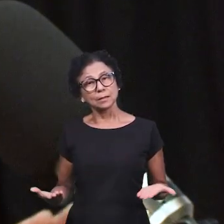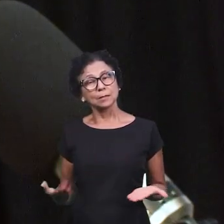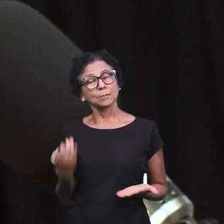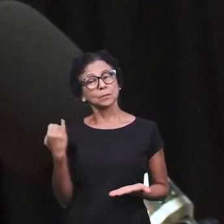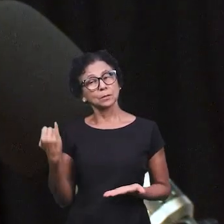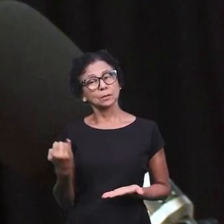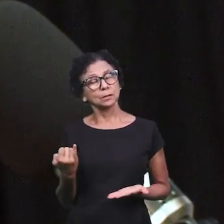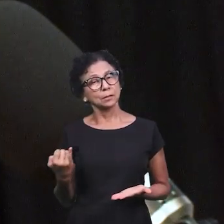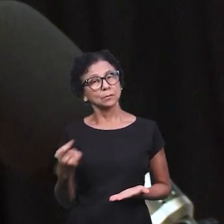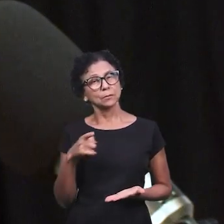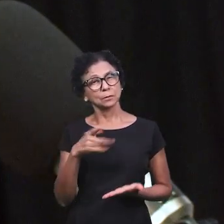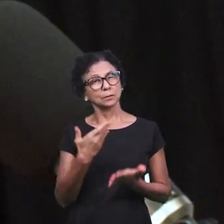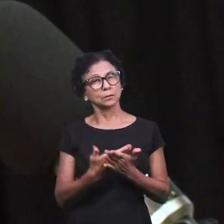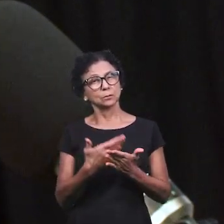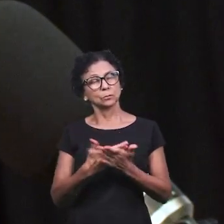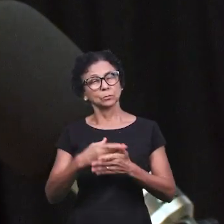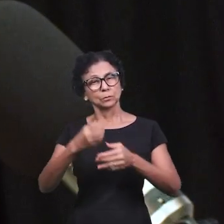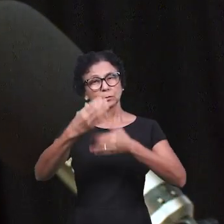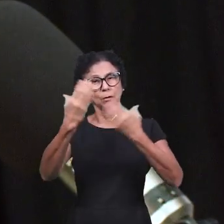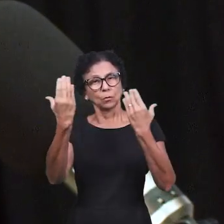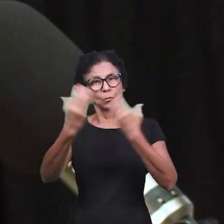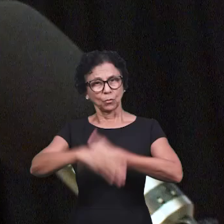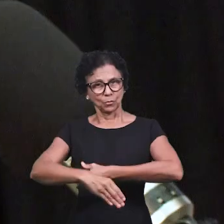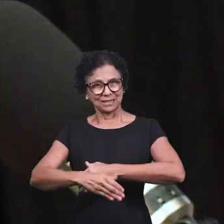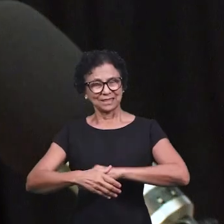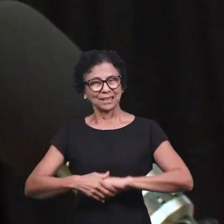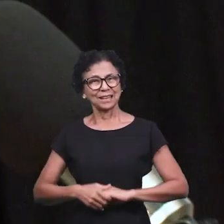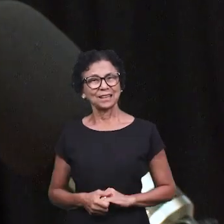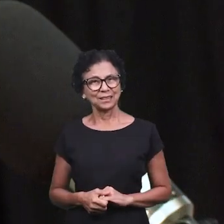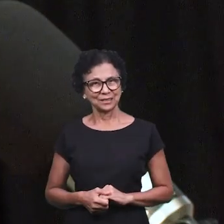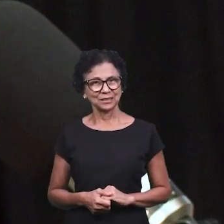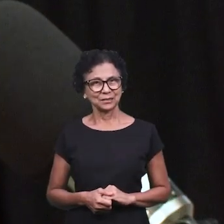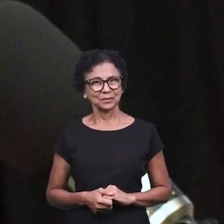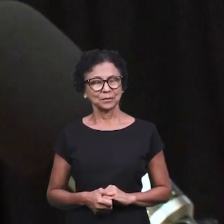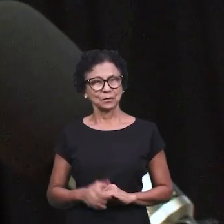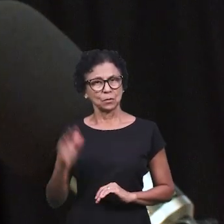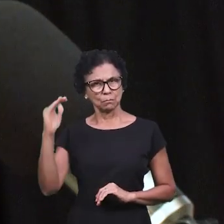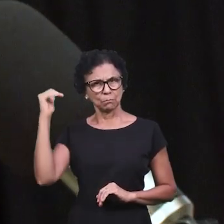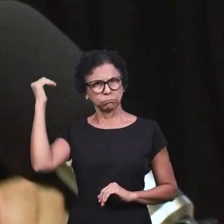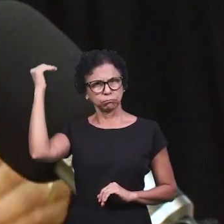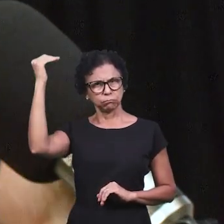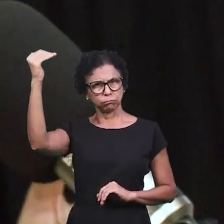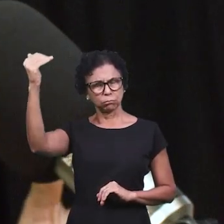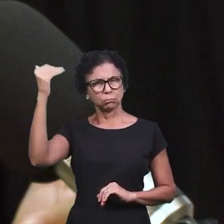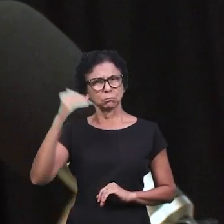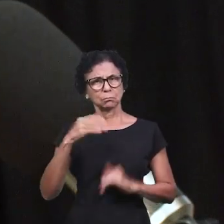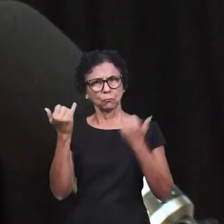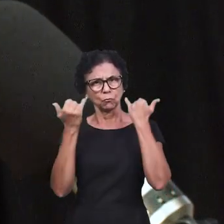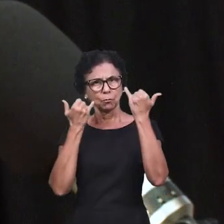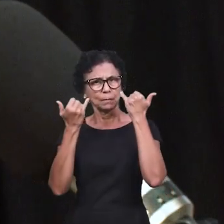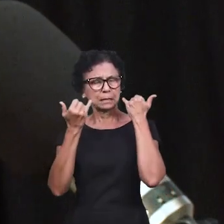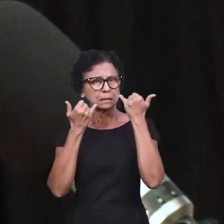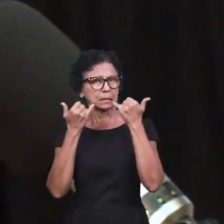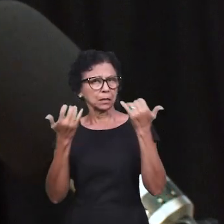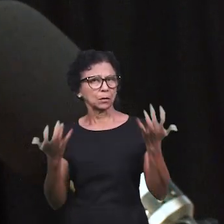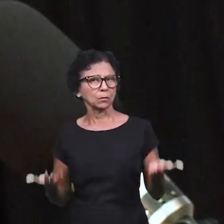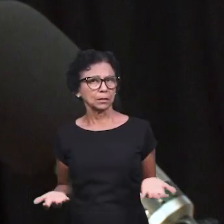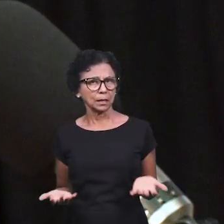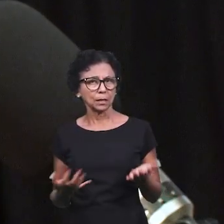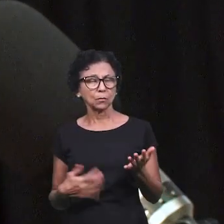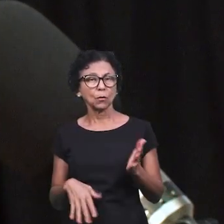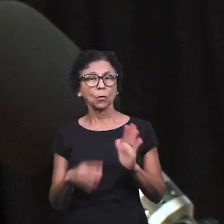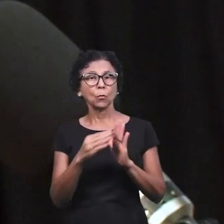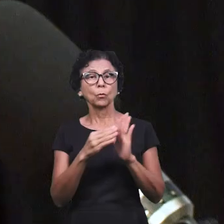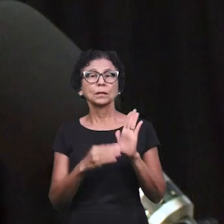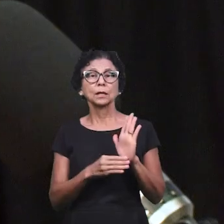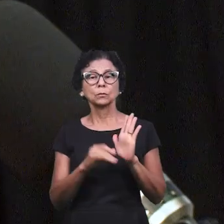decisões com base em dados. Então, você que estuda para concurso e quer se tornar aí um concurseiro, concursando de alto nível, você precisa de